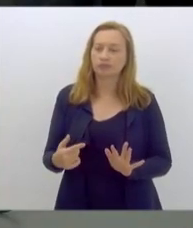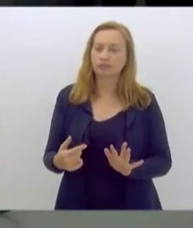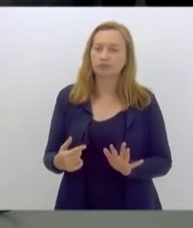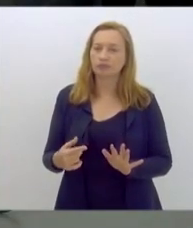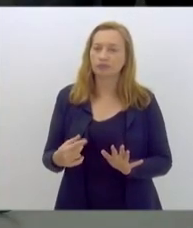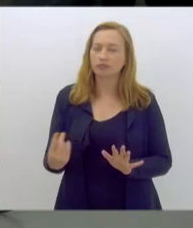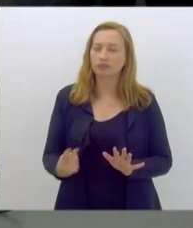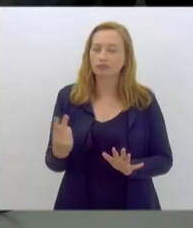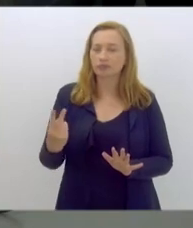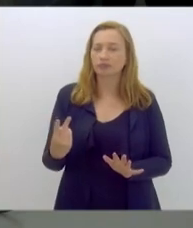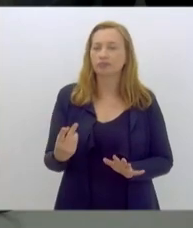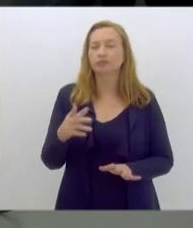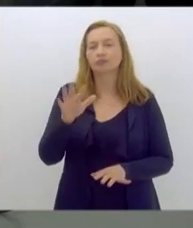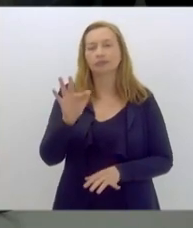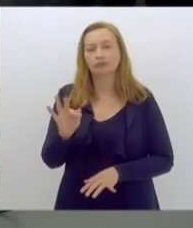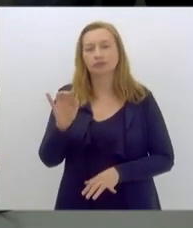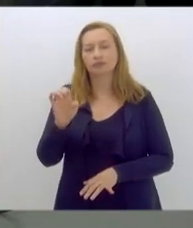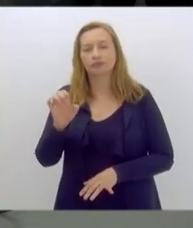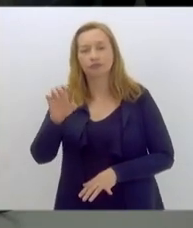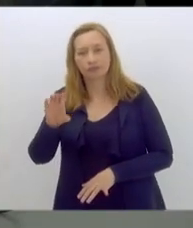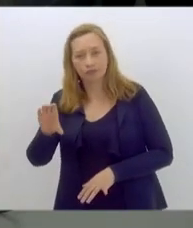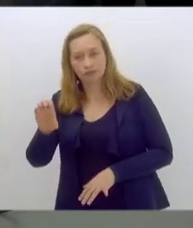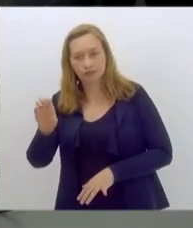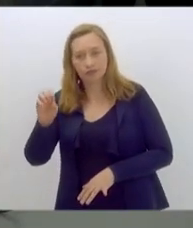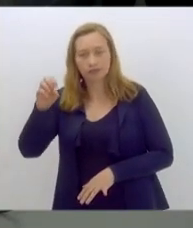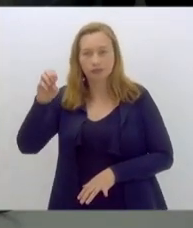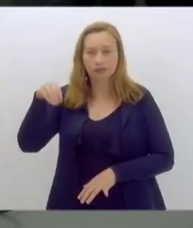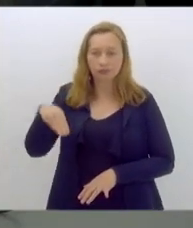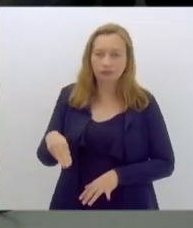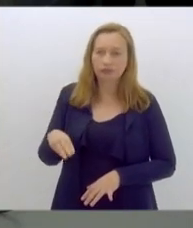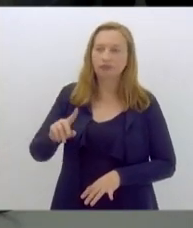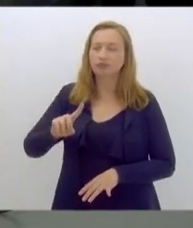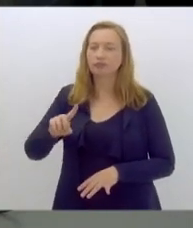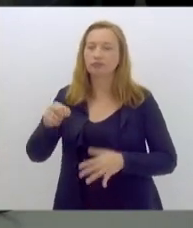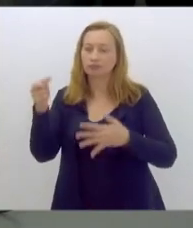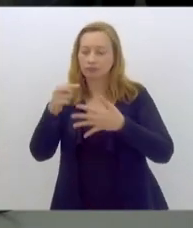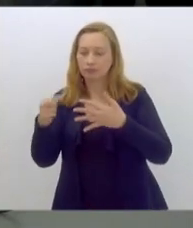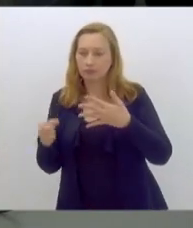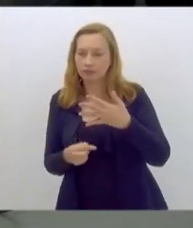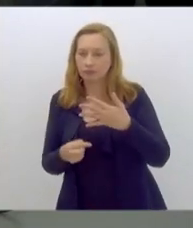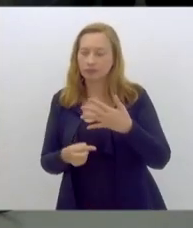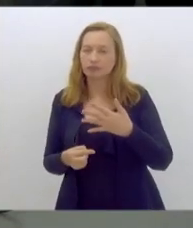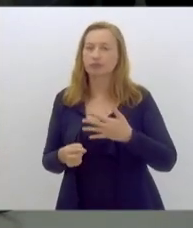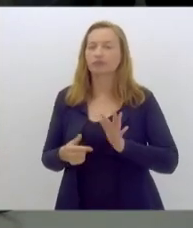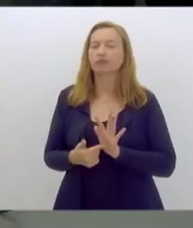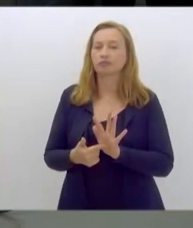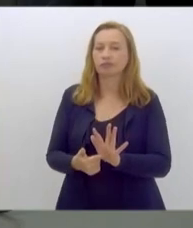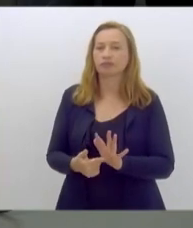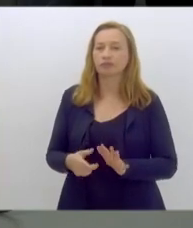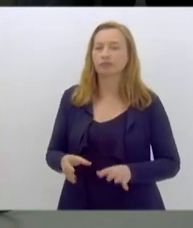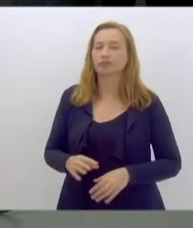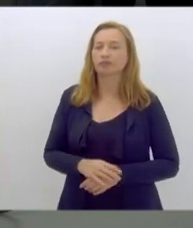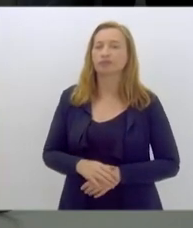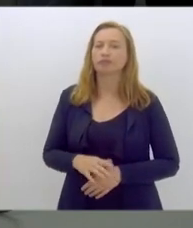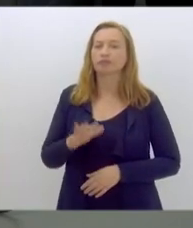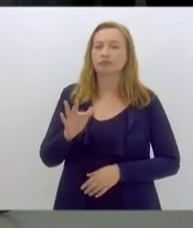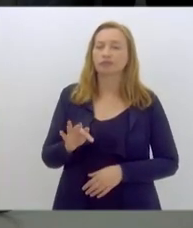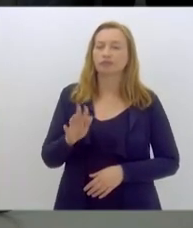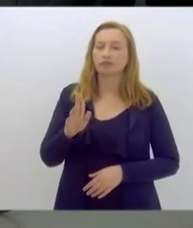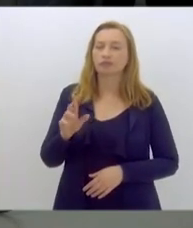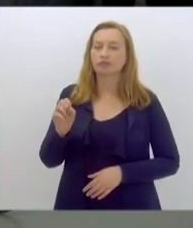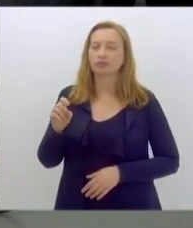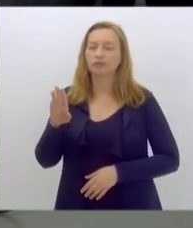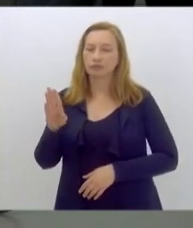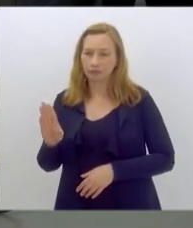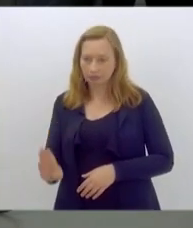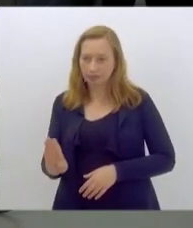parte do feto enfim de cada um desses itens que está colocado assim como fundeb que